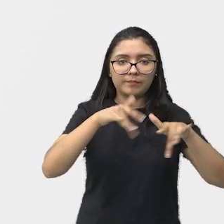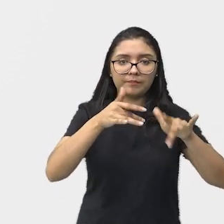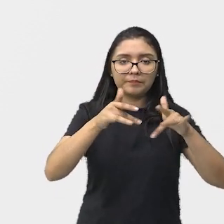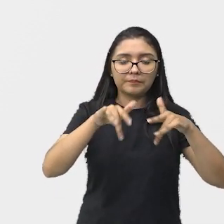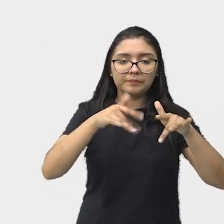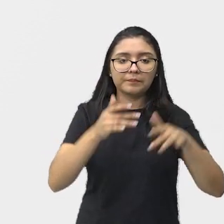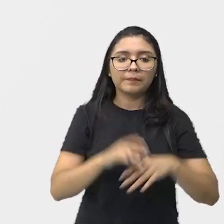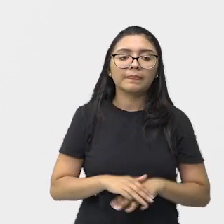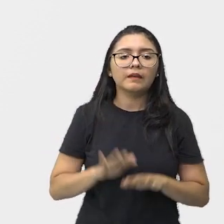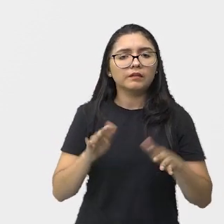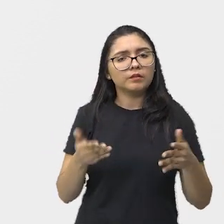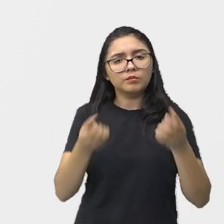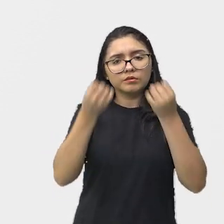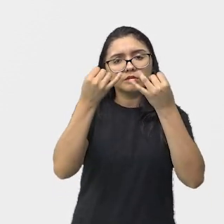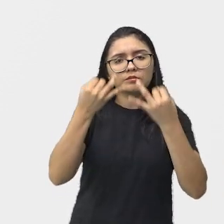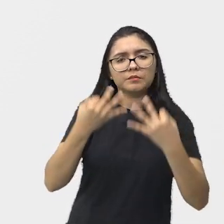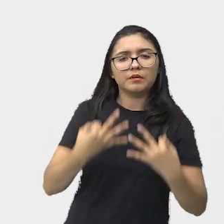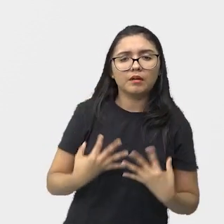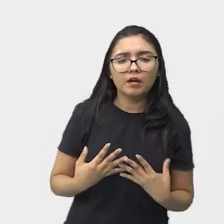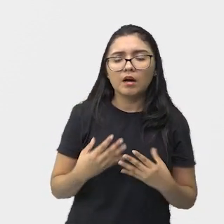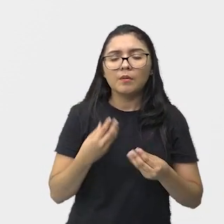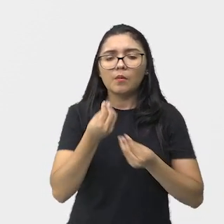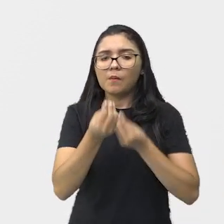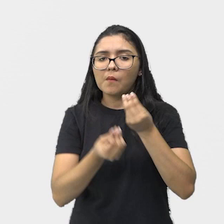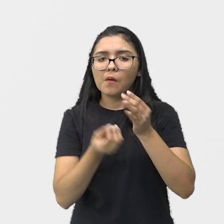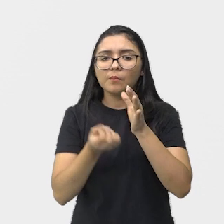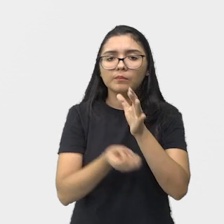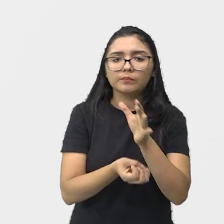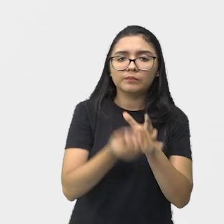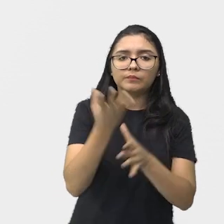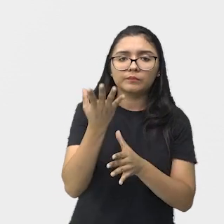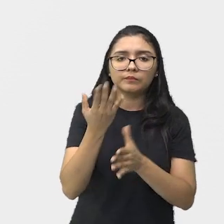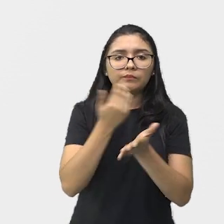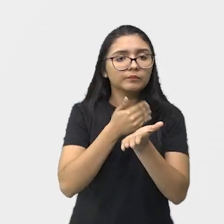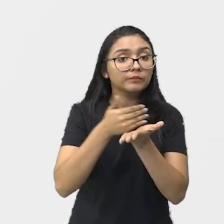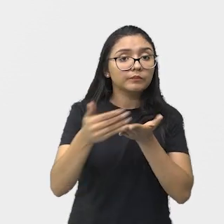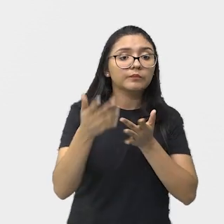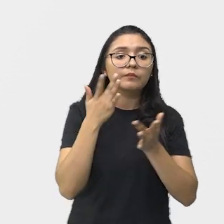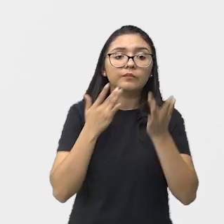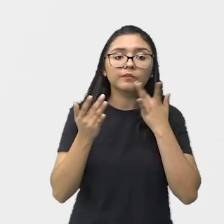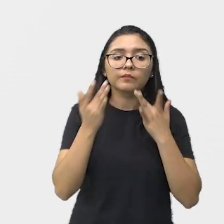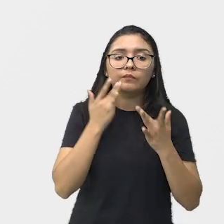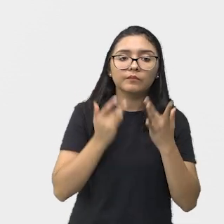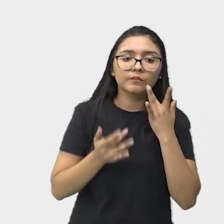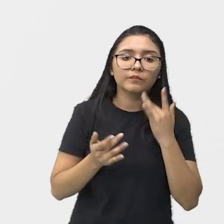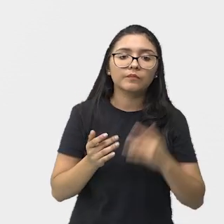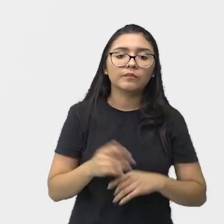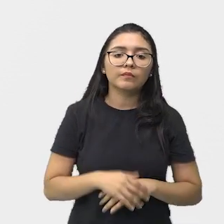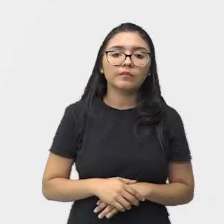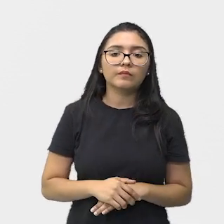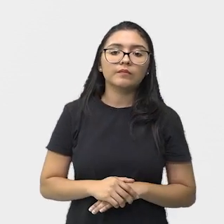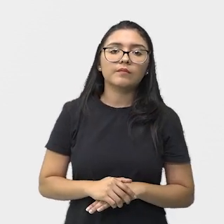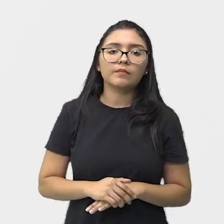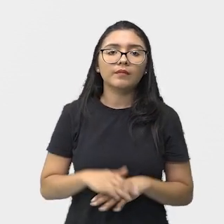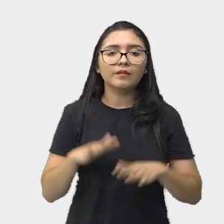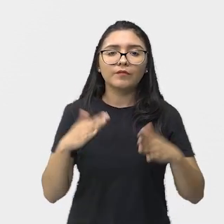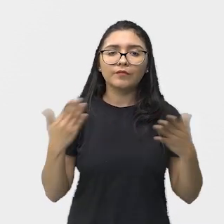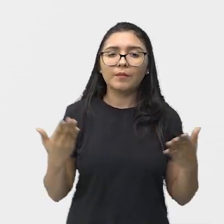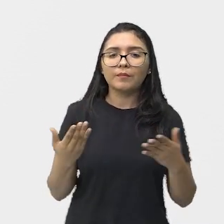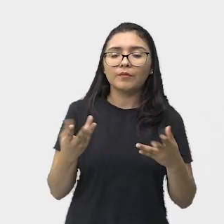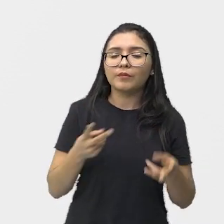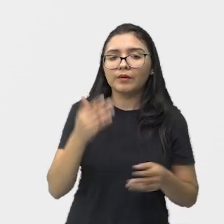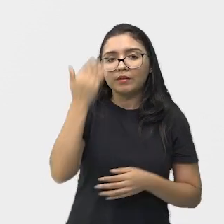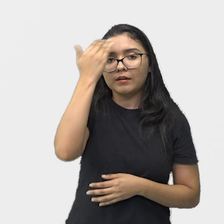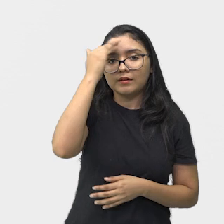da teatralidade, aonde vai surgir, nós vamos pegar o quê? A nossa